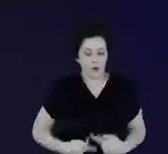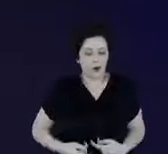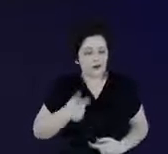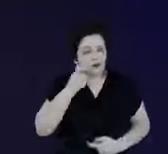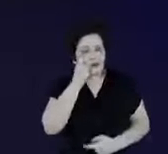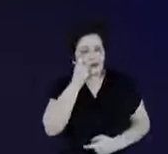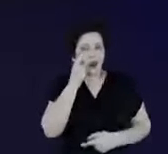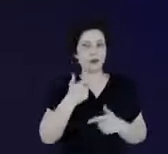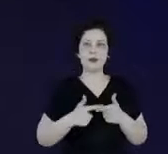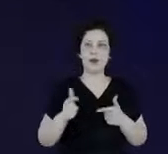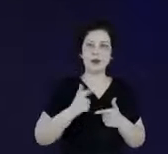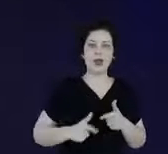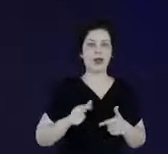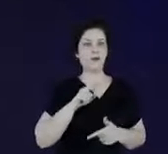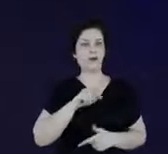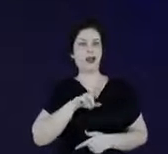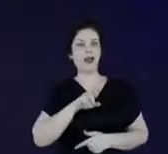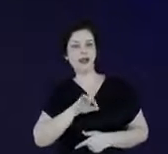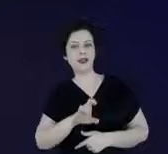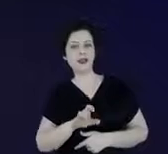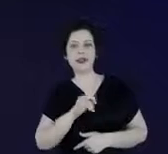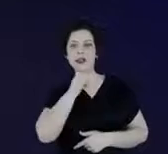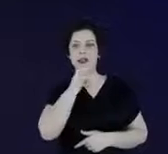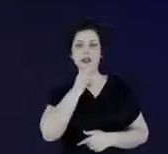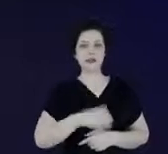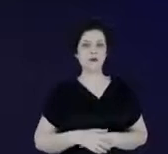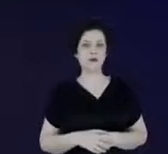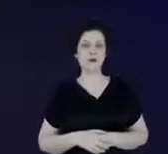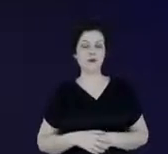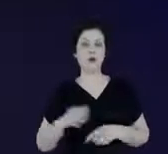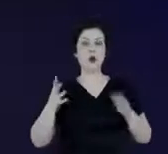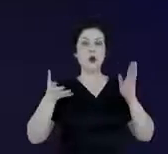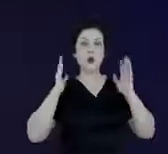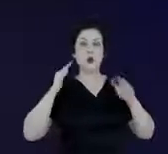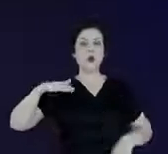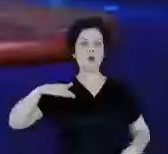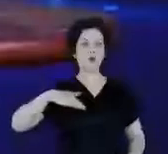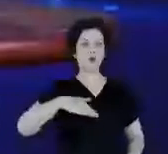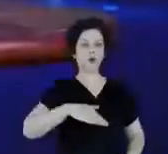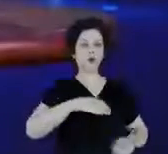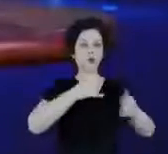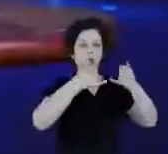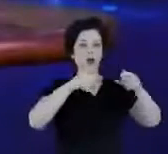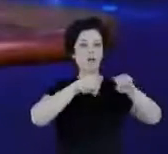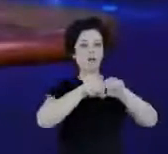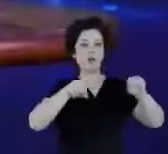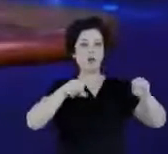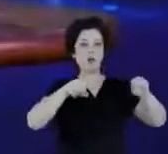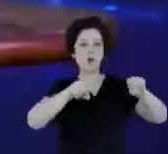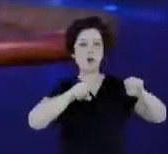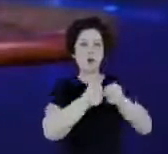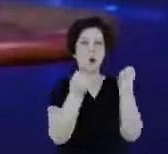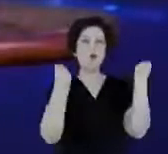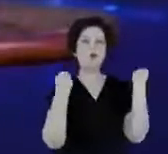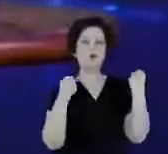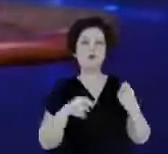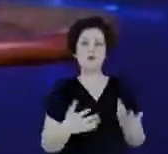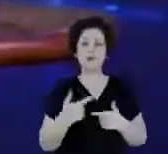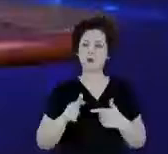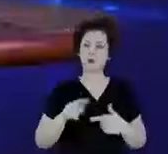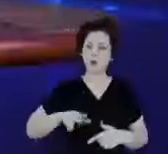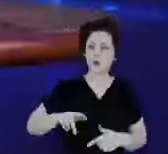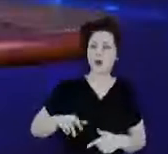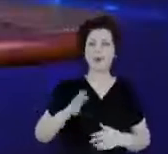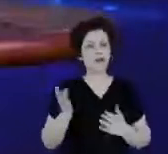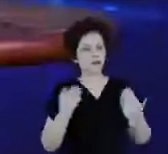de algum problema e lá e tu às vezes passam caminhão eu vou um cabo a tudo bem vamos resolver não é Nossa culpa né Mas a nossa problema então vamos lá resolver